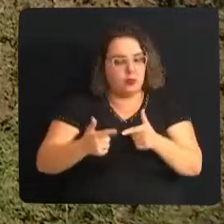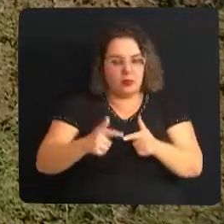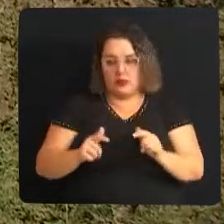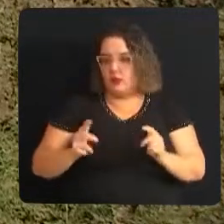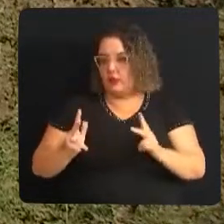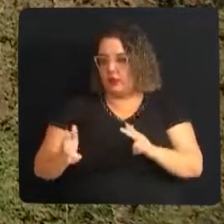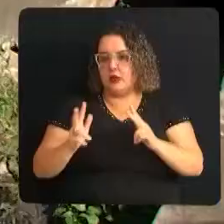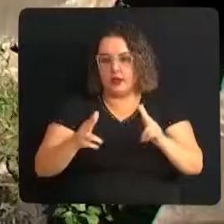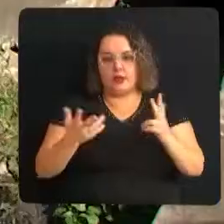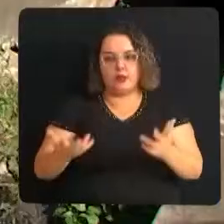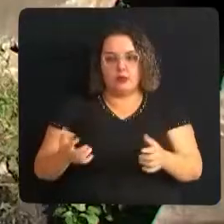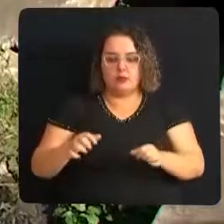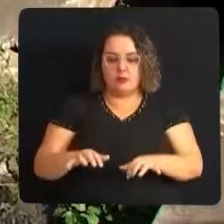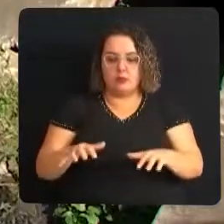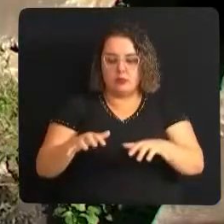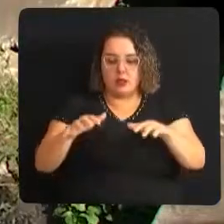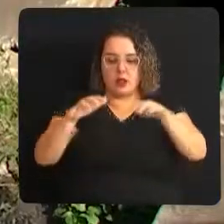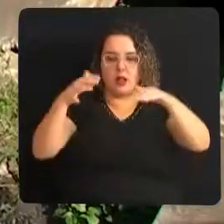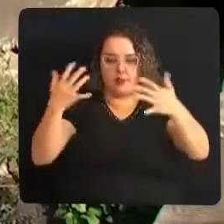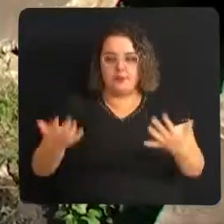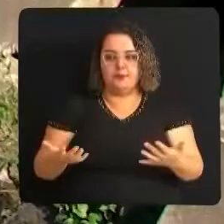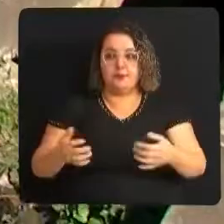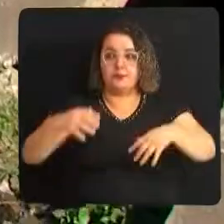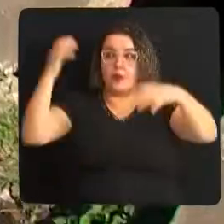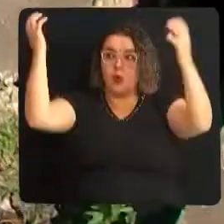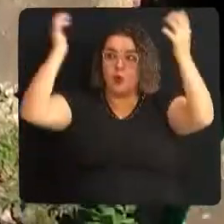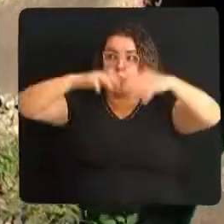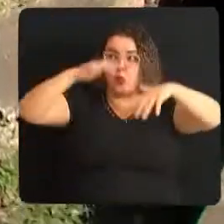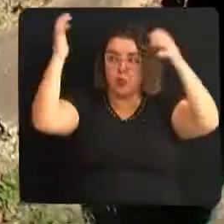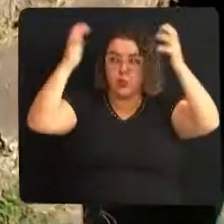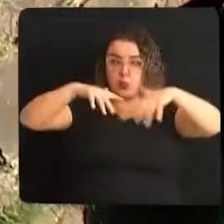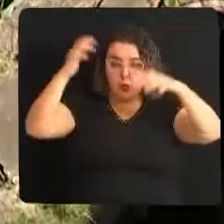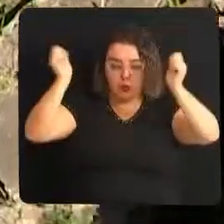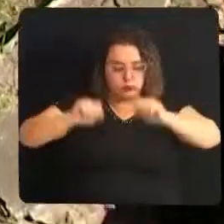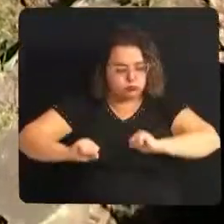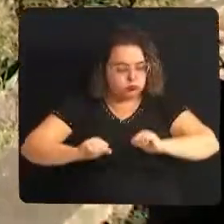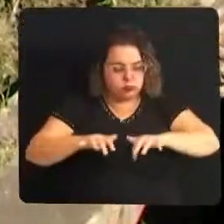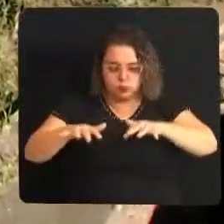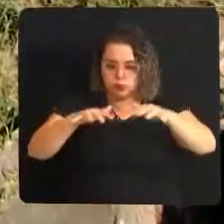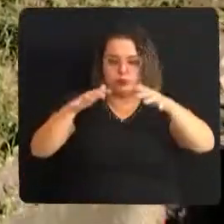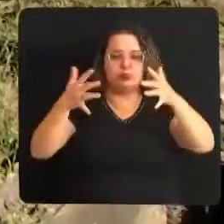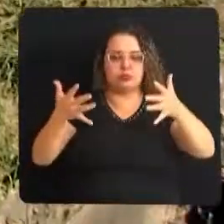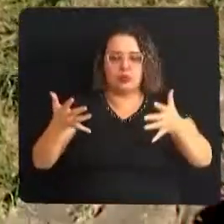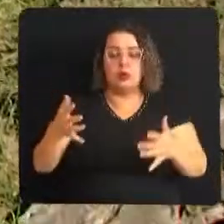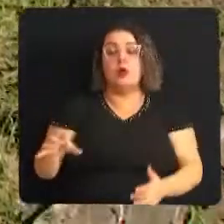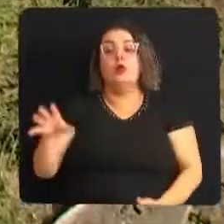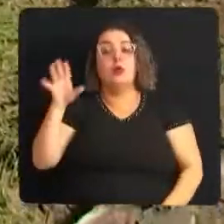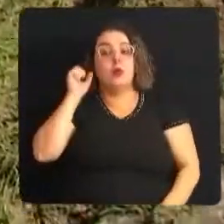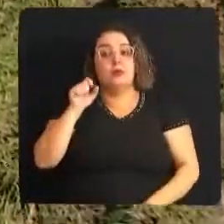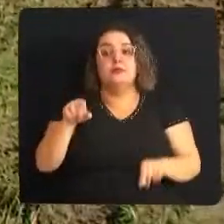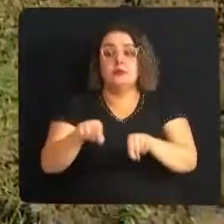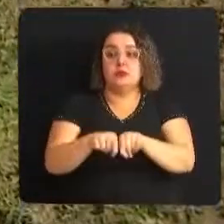de alagamentos, problemas com as chuvas fortes. Ouvimos também